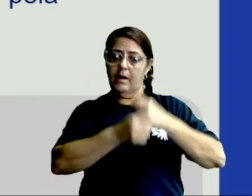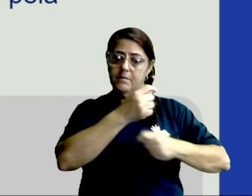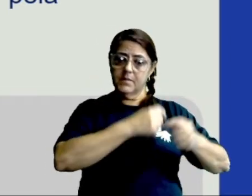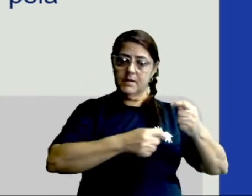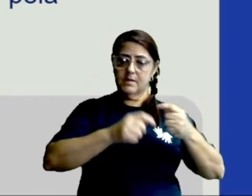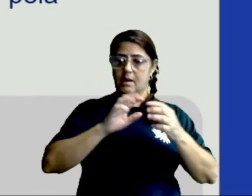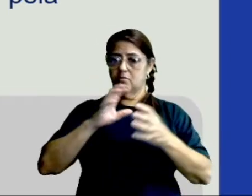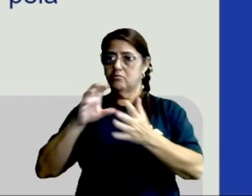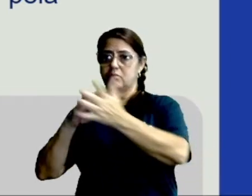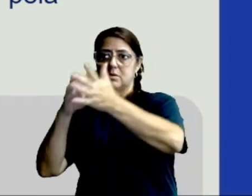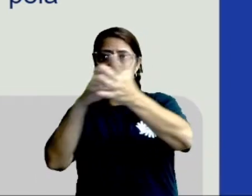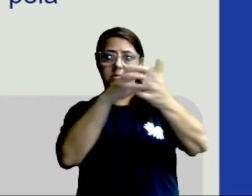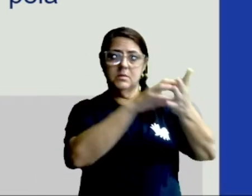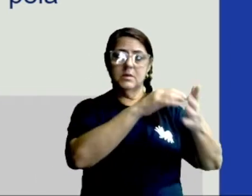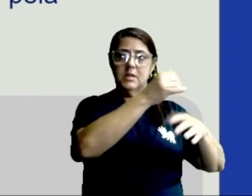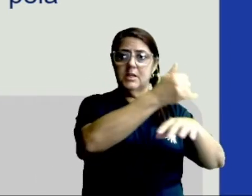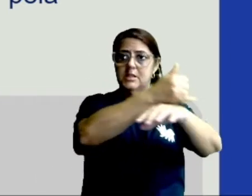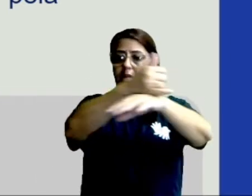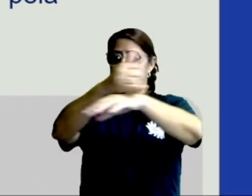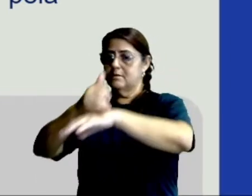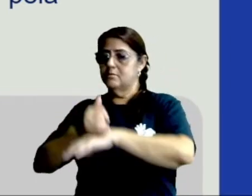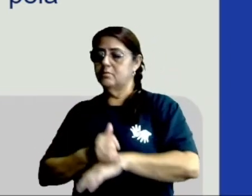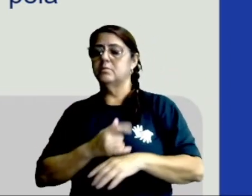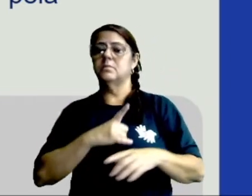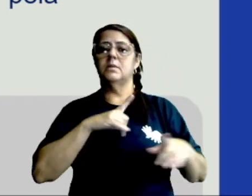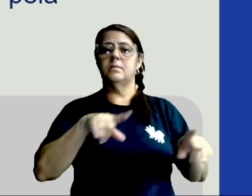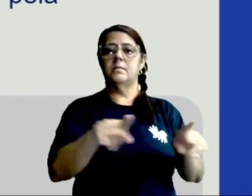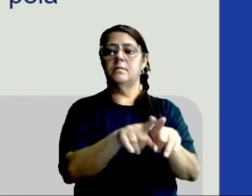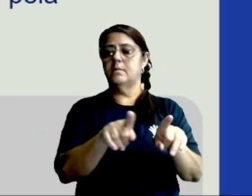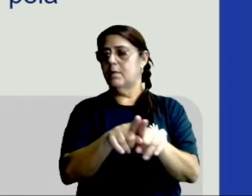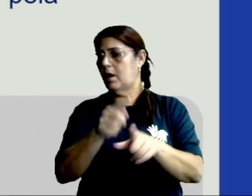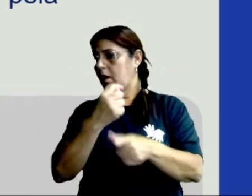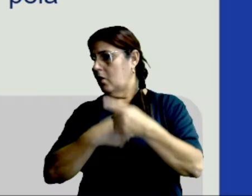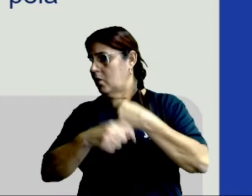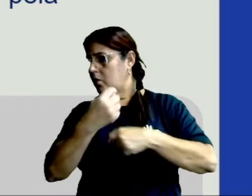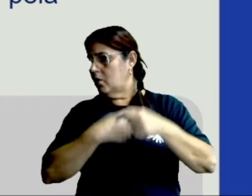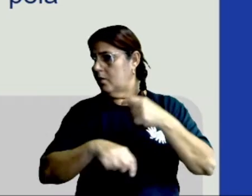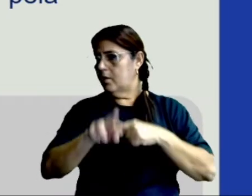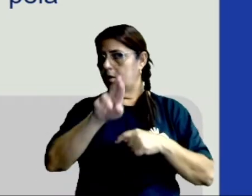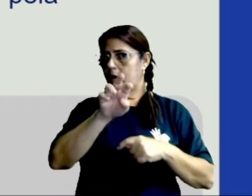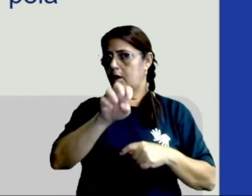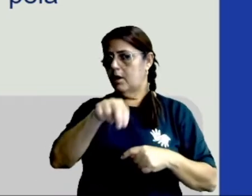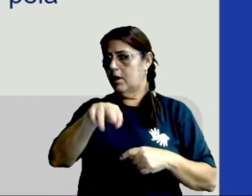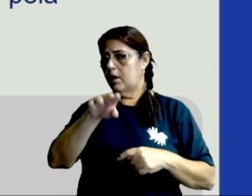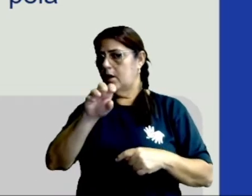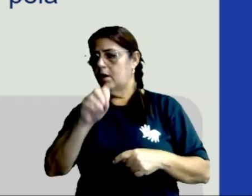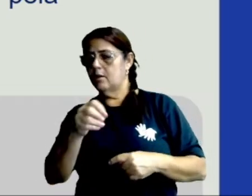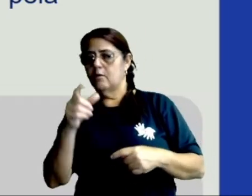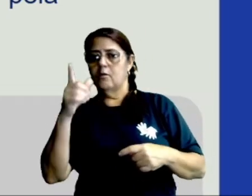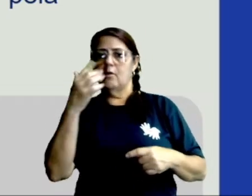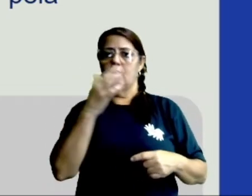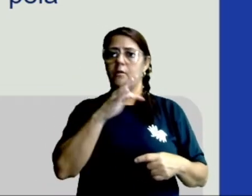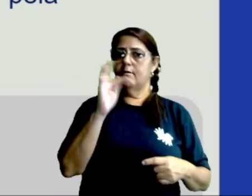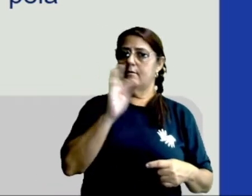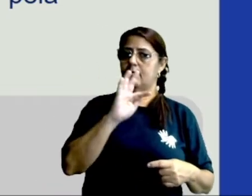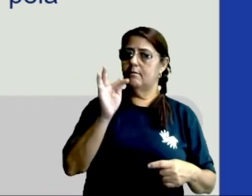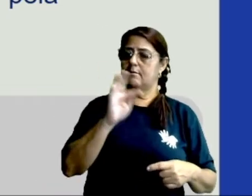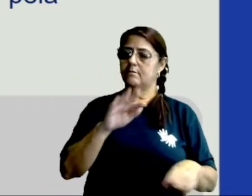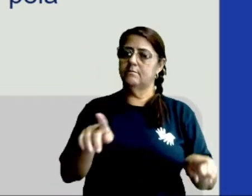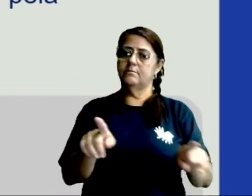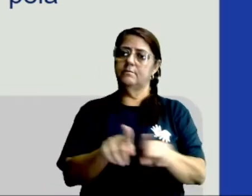Rio Reno, que é o menor, mas que integra importantes economias ali nos Países Baixos, junto à França também.